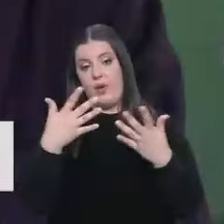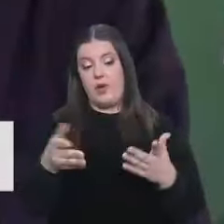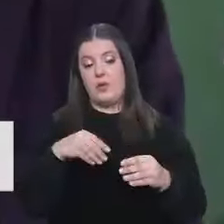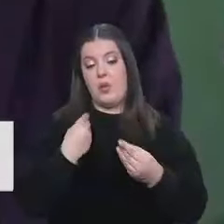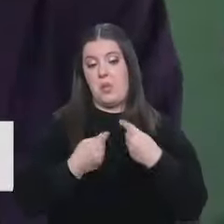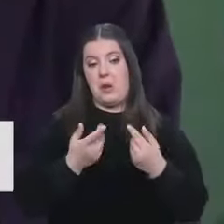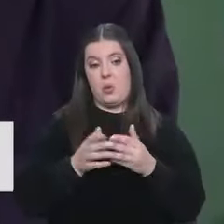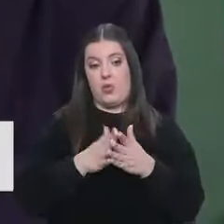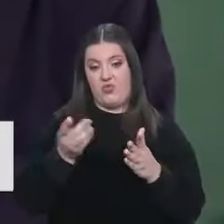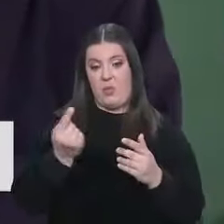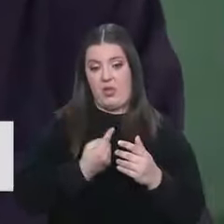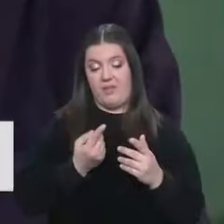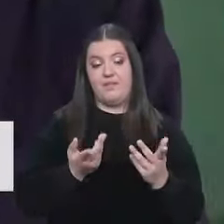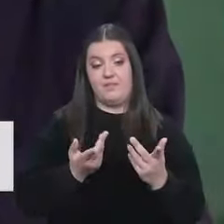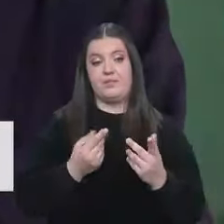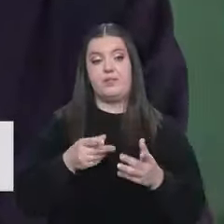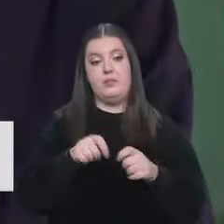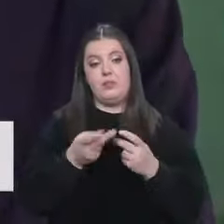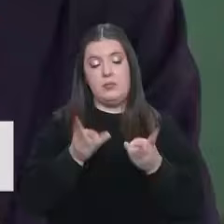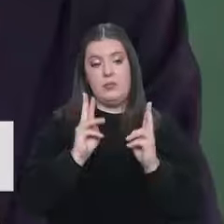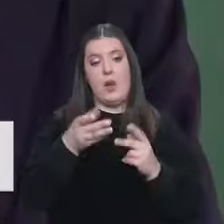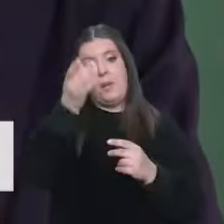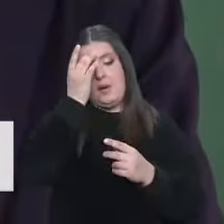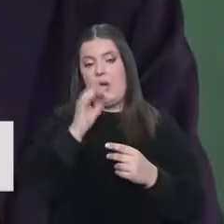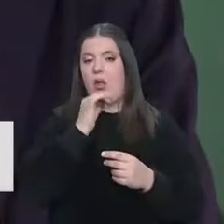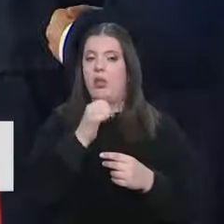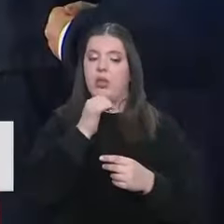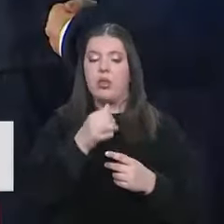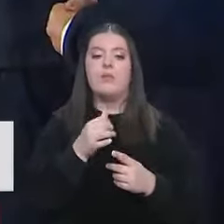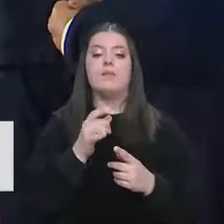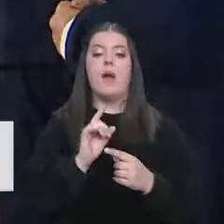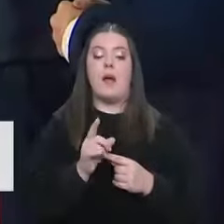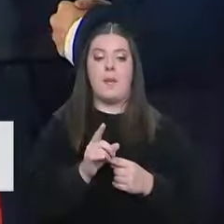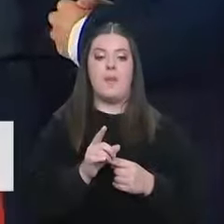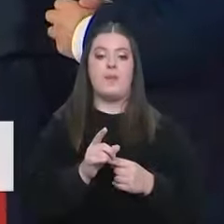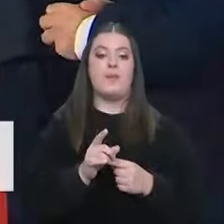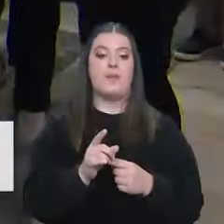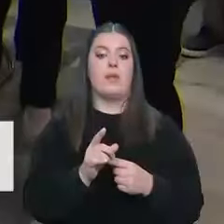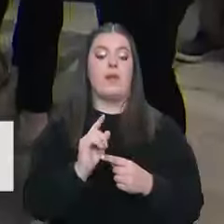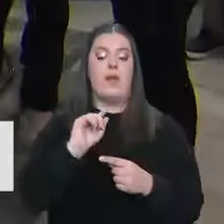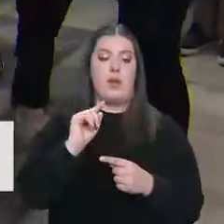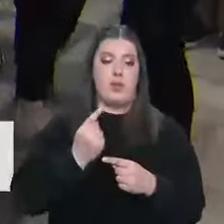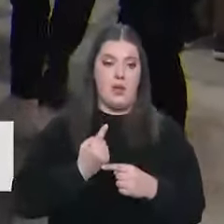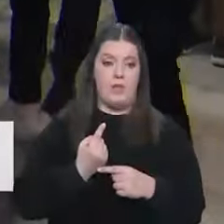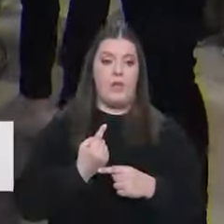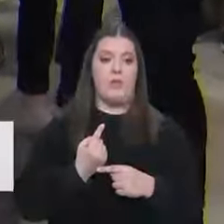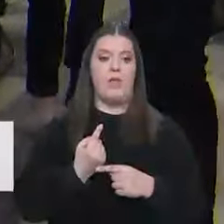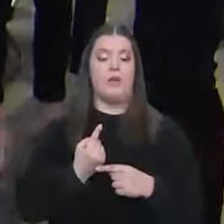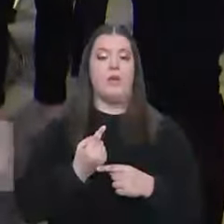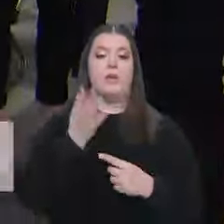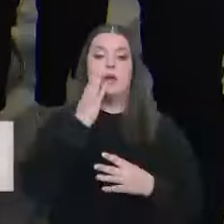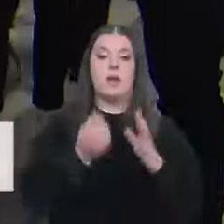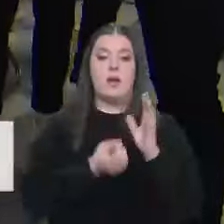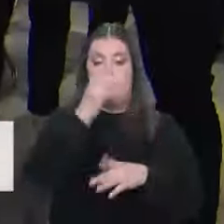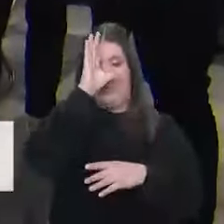preocupar a todos o Liv exprimiu a sua opinião que é de sempre que é de que deve procurar formar